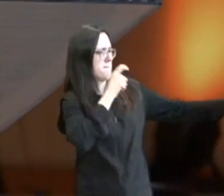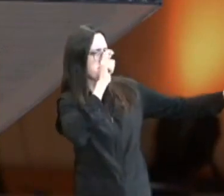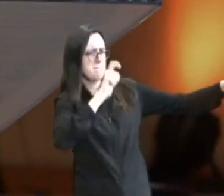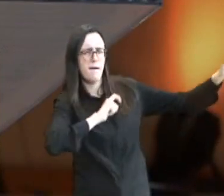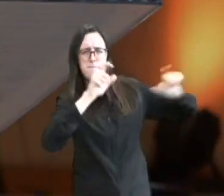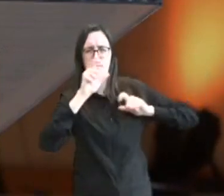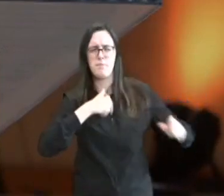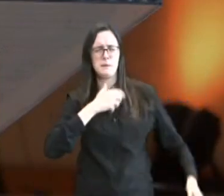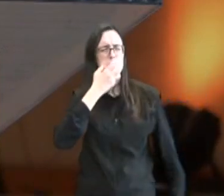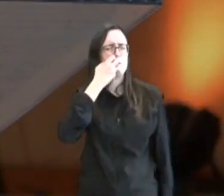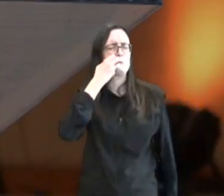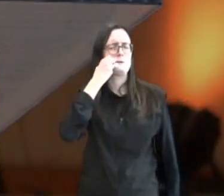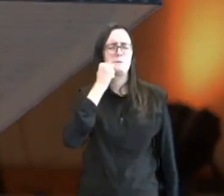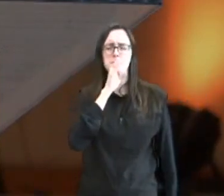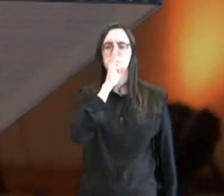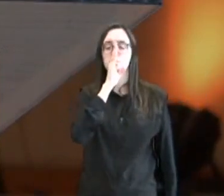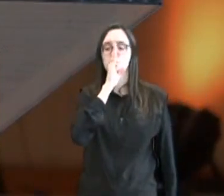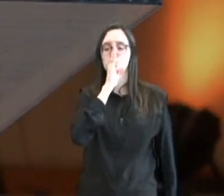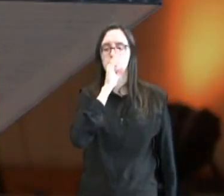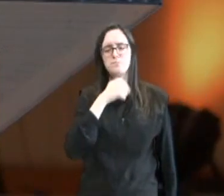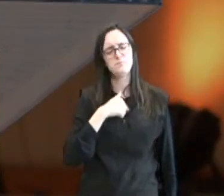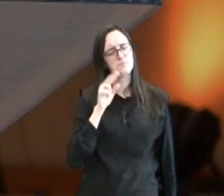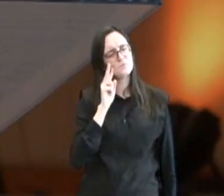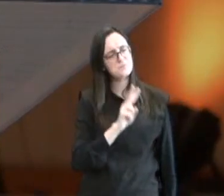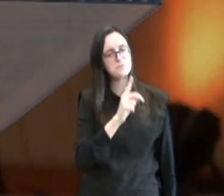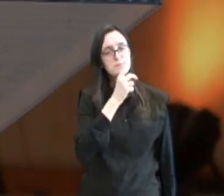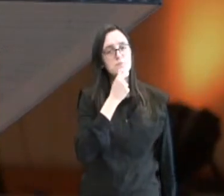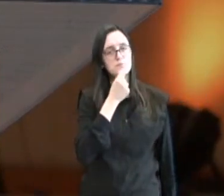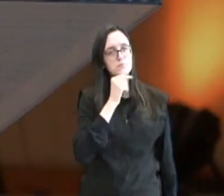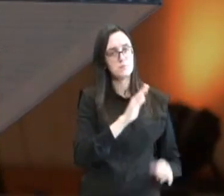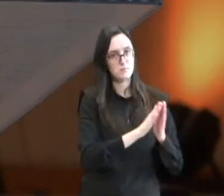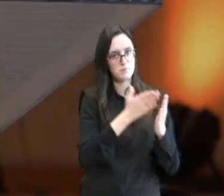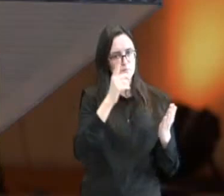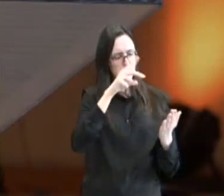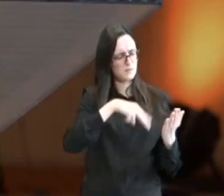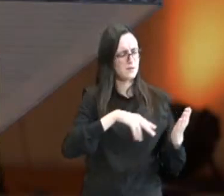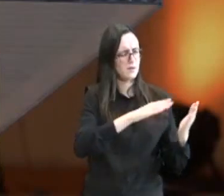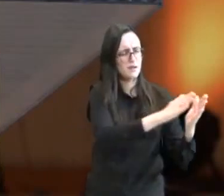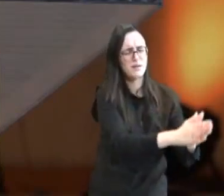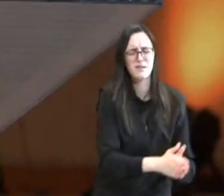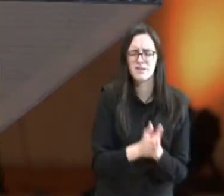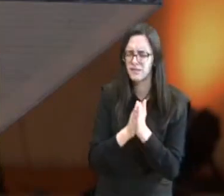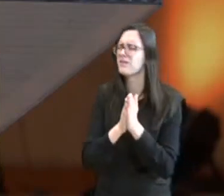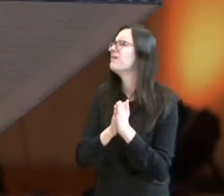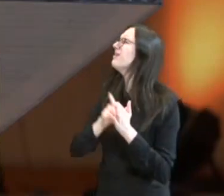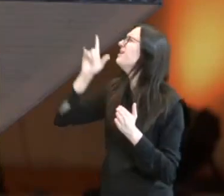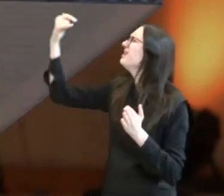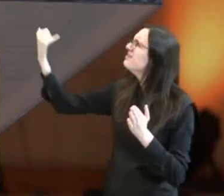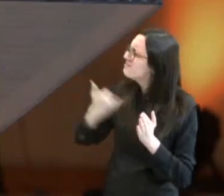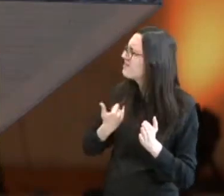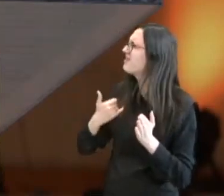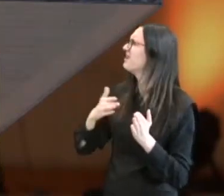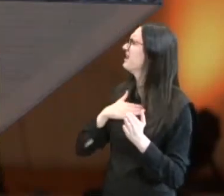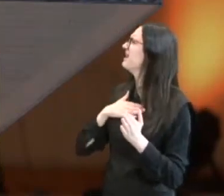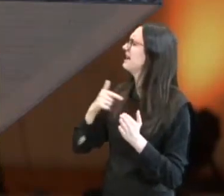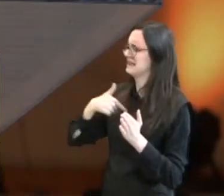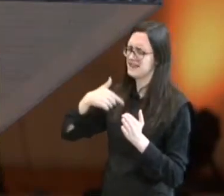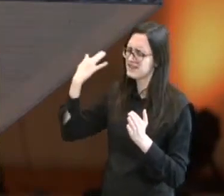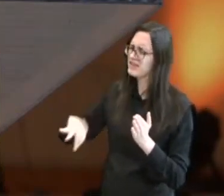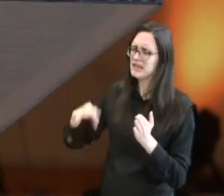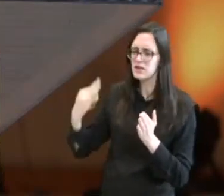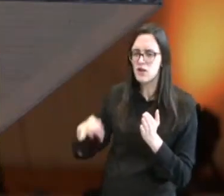tão abatido, e vi um irmão lendo a Bíblia, peguei aquela Bíblia e disse: Deus, fala meu coração, Senhor, estou